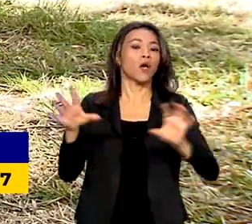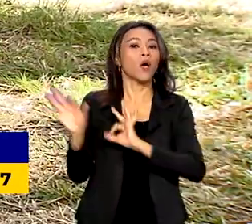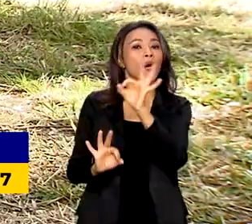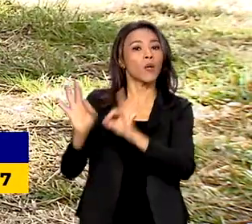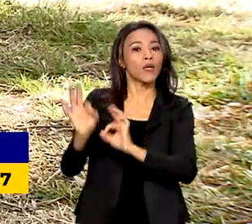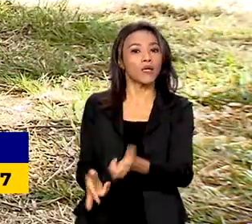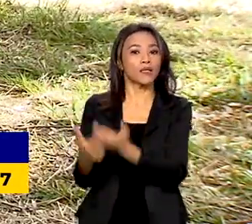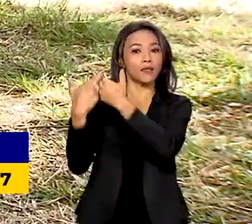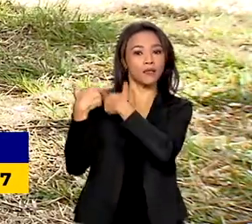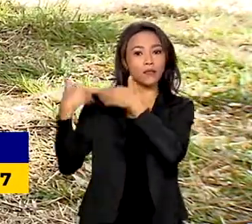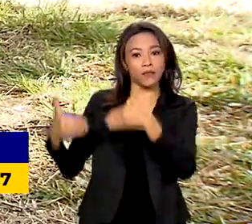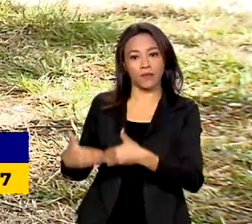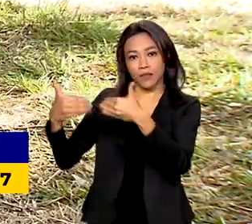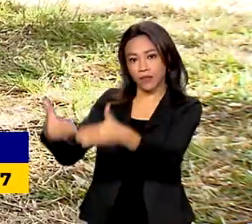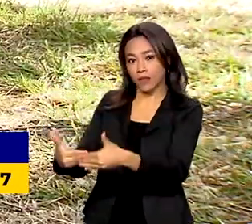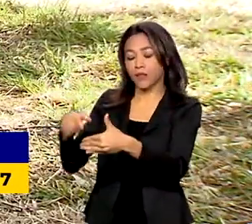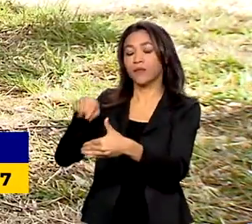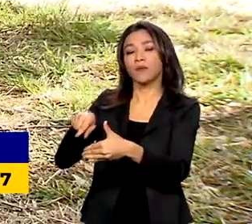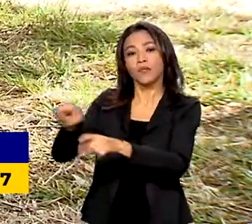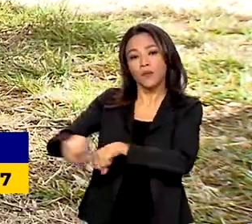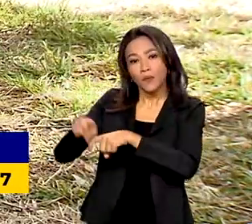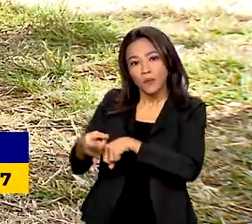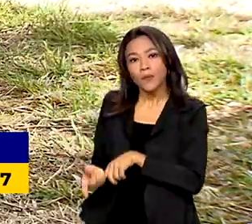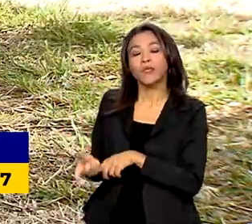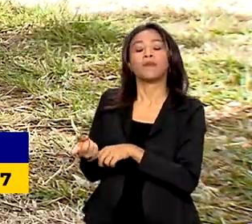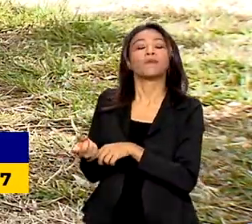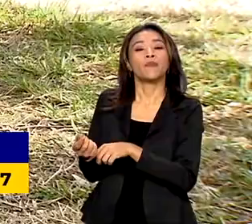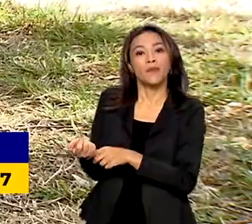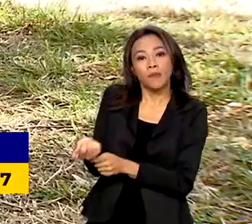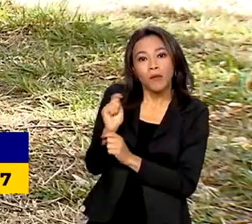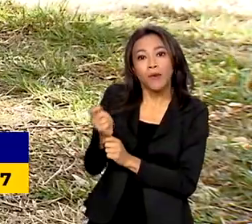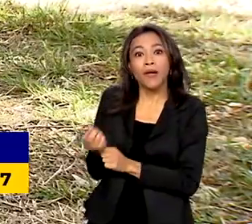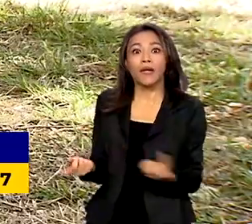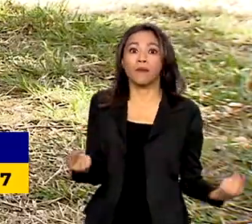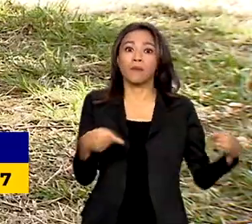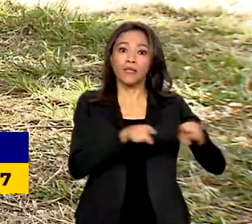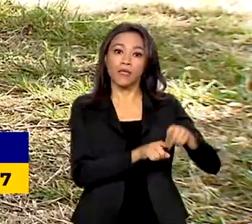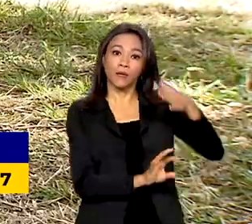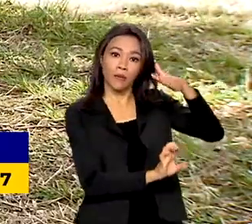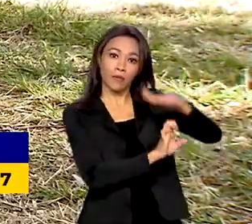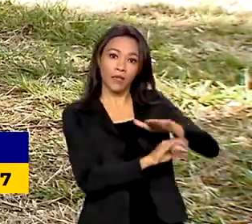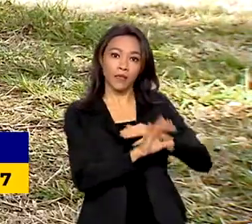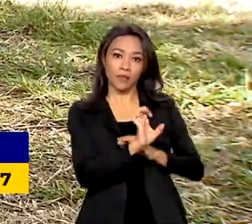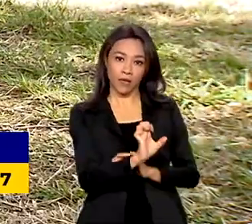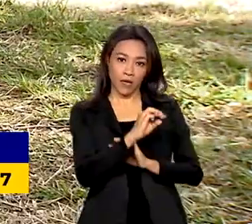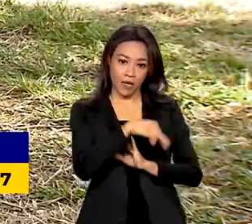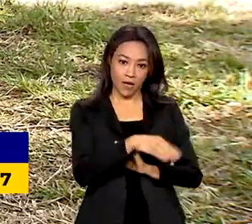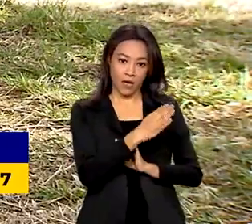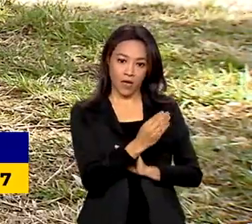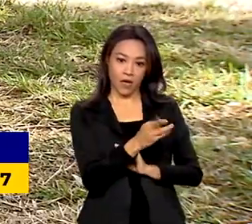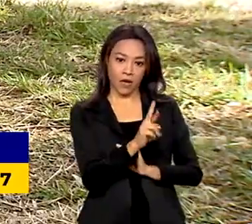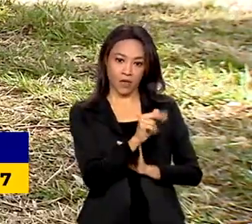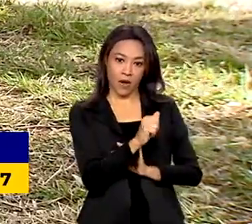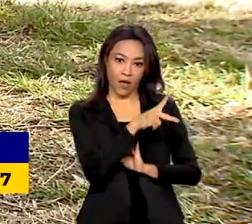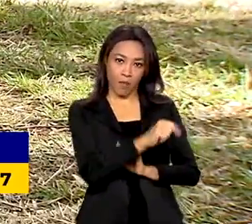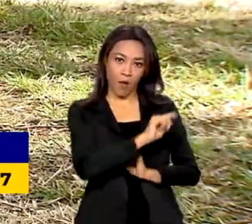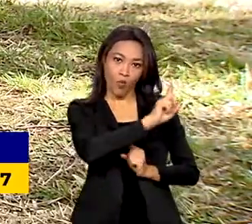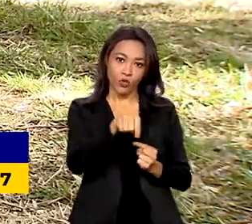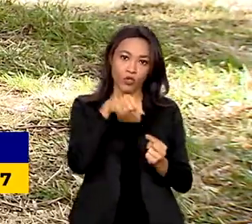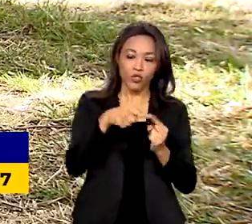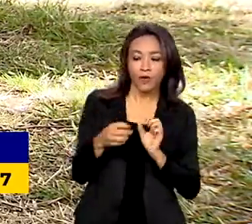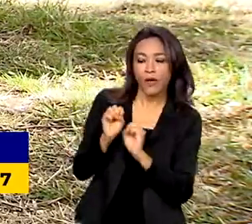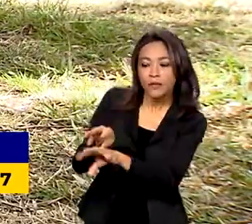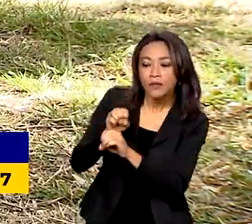Ministério da Agricultura e Pecuária em parceria com a Embrapa A ideia é mostrar Produtores Rurais